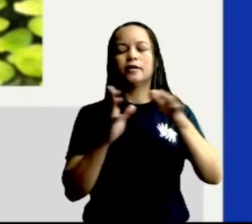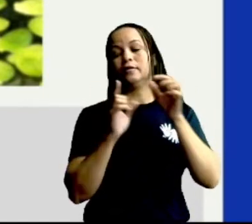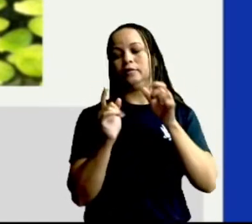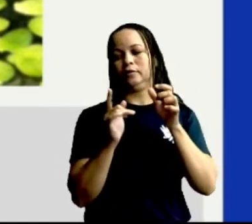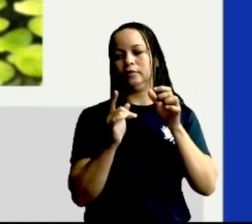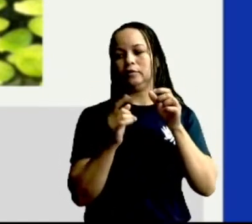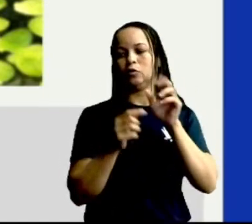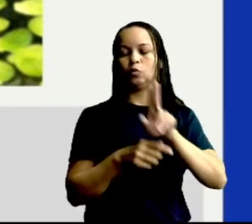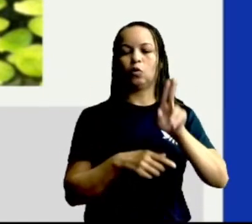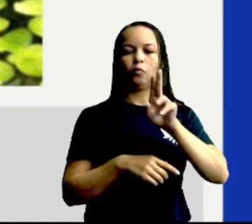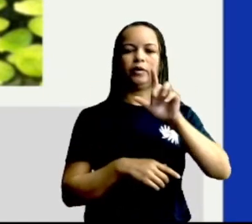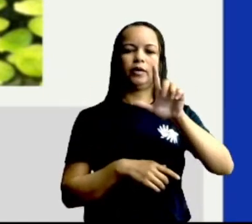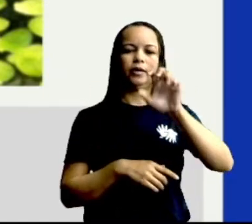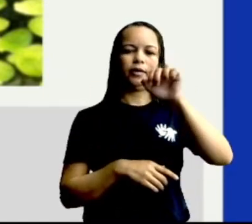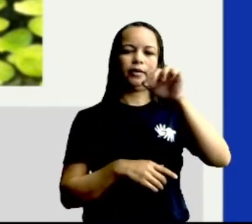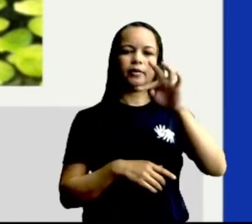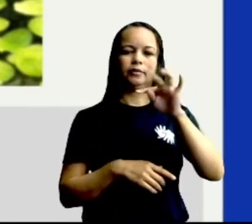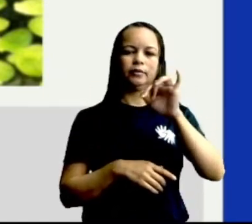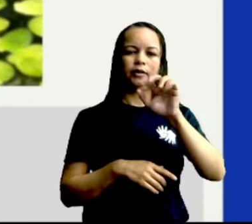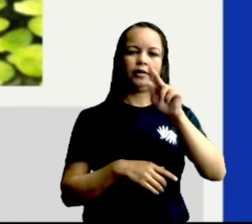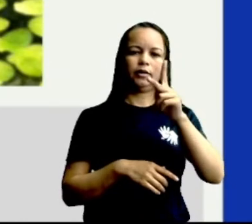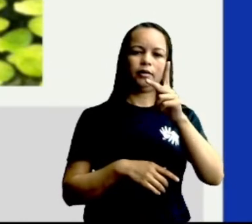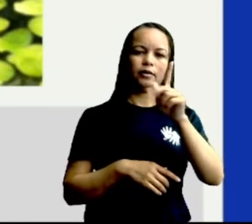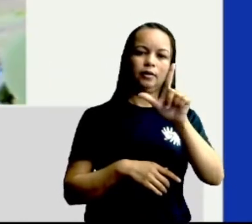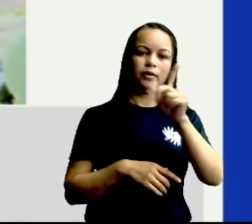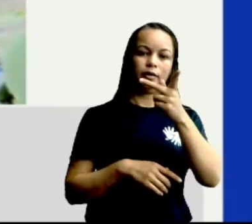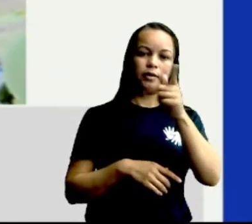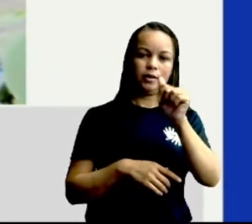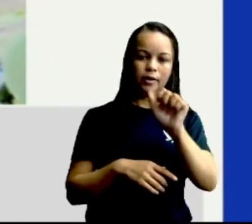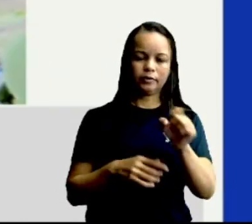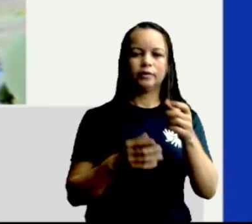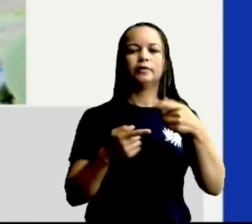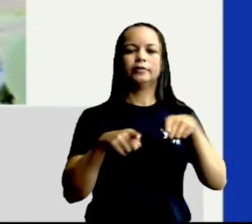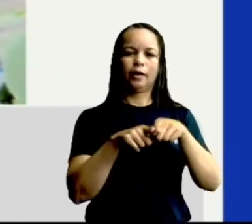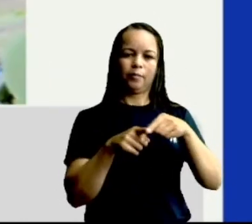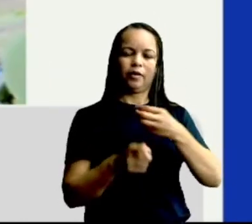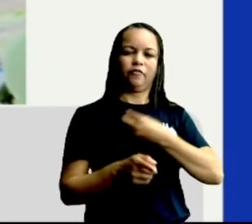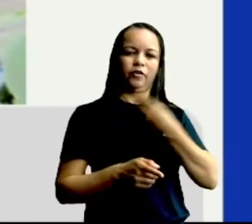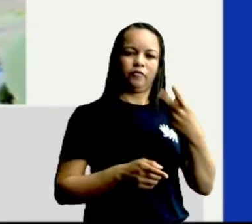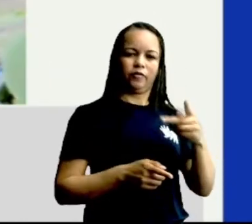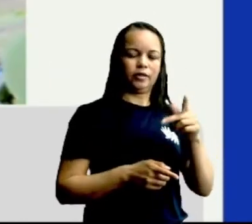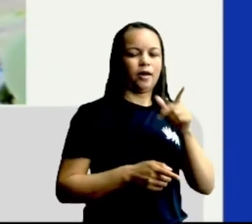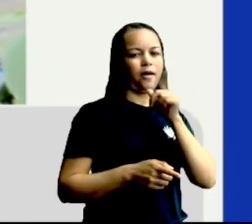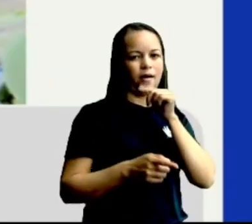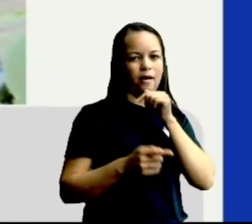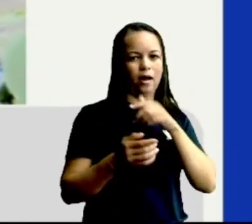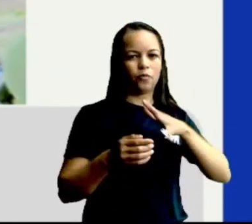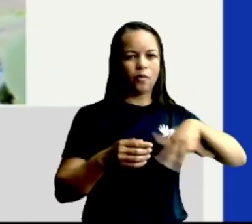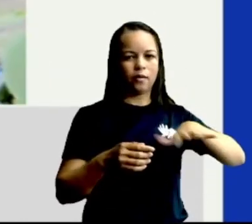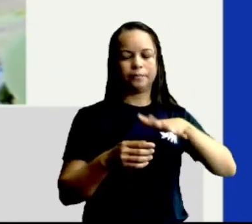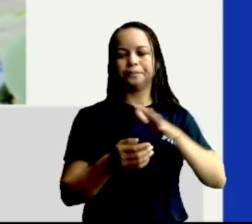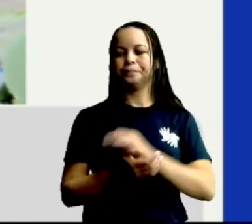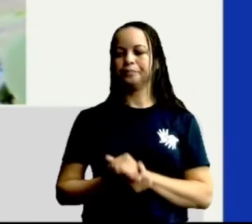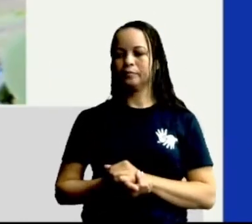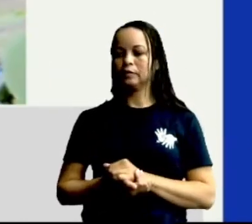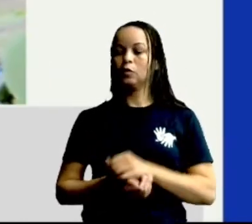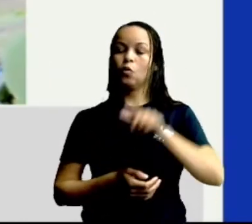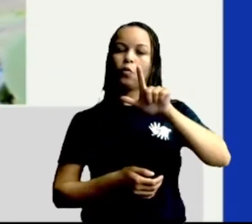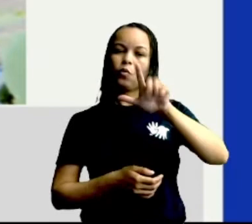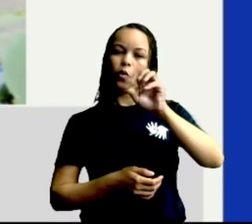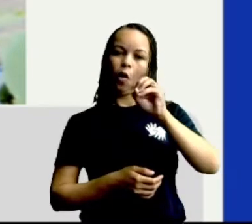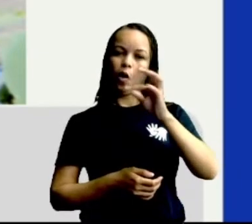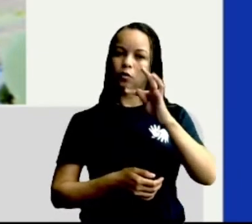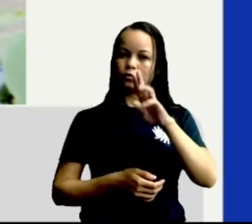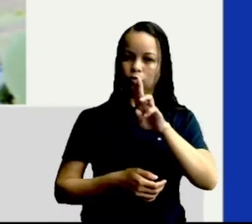da água. Isso mesmo, também é um tipo de planta aquática. O lótus, essa flor aí magnífica,